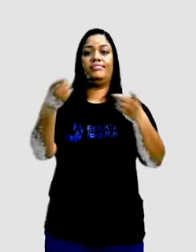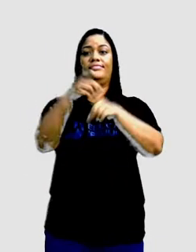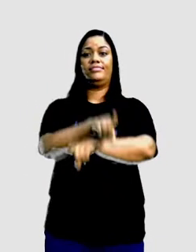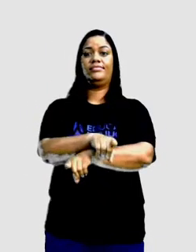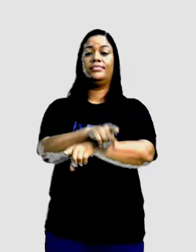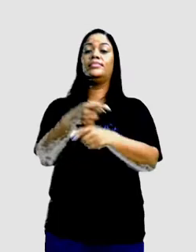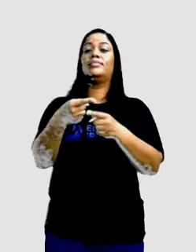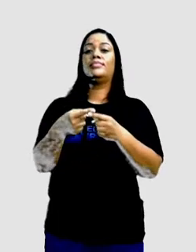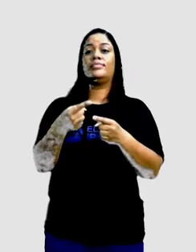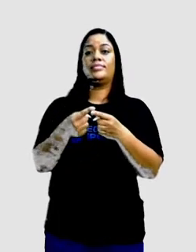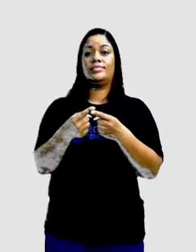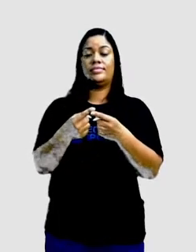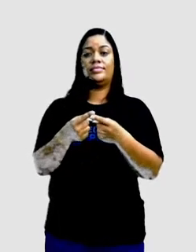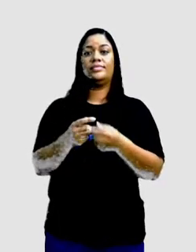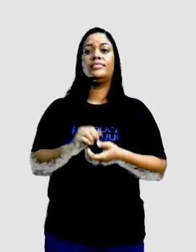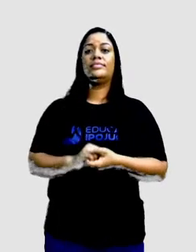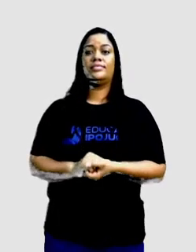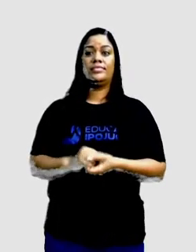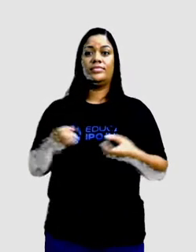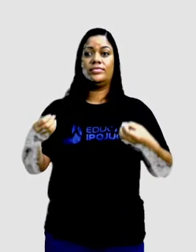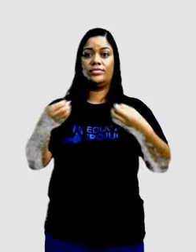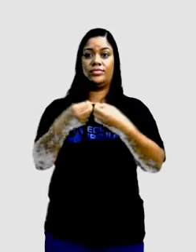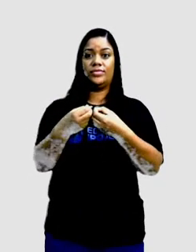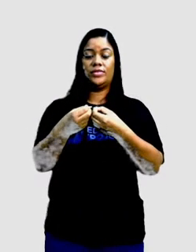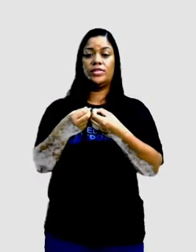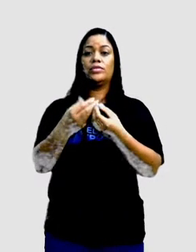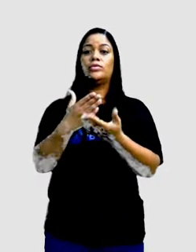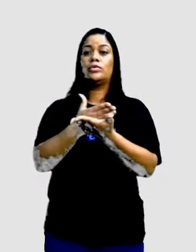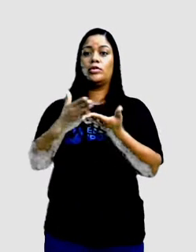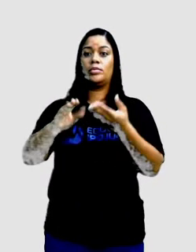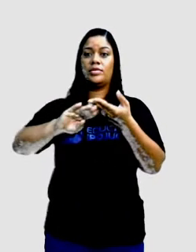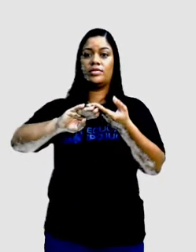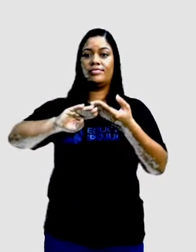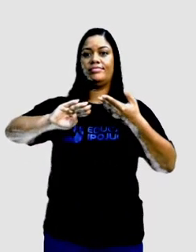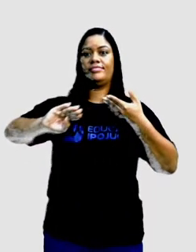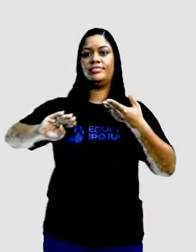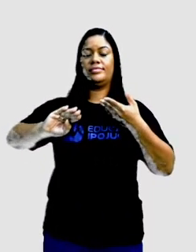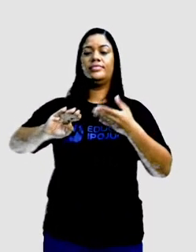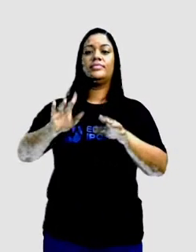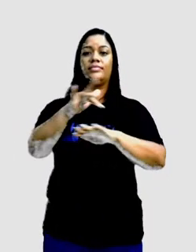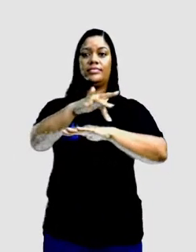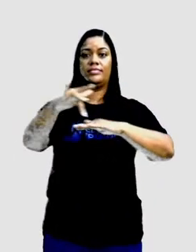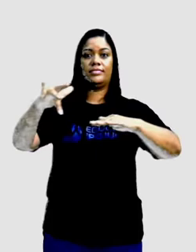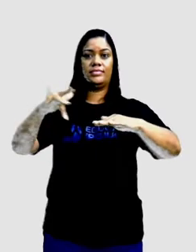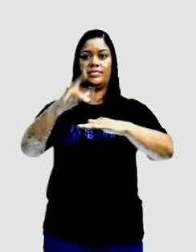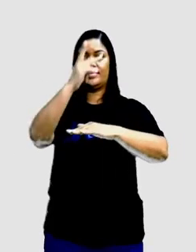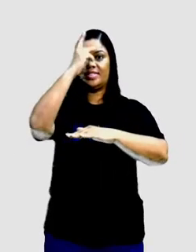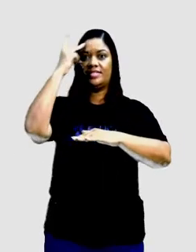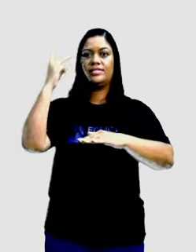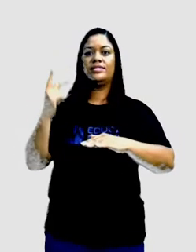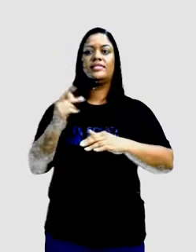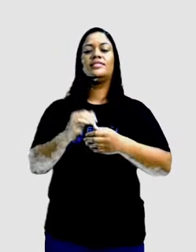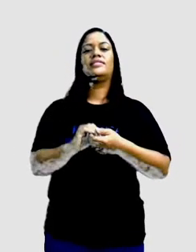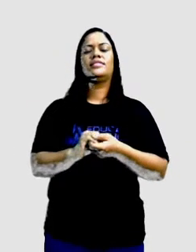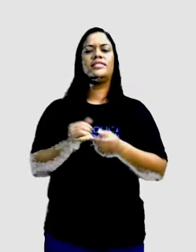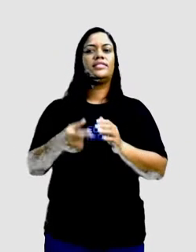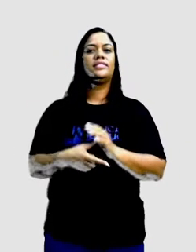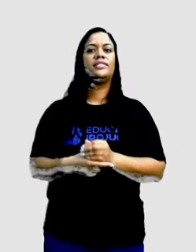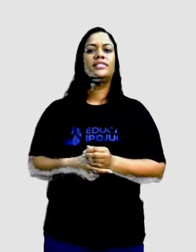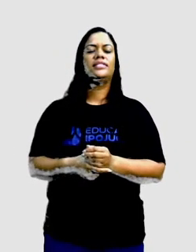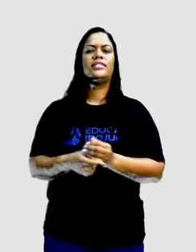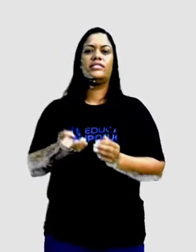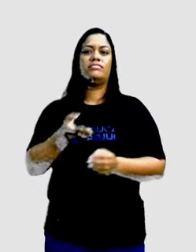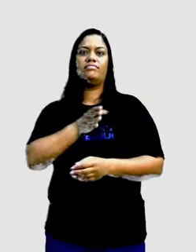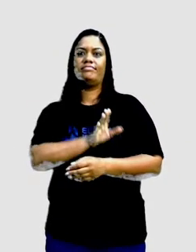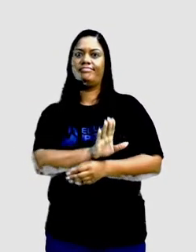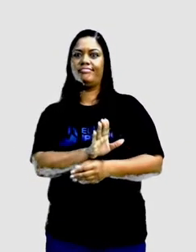contrário. O que veio para aproximar acabou afastando. As redes sociais estão fazendo as pessoas antissociais